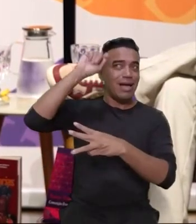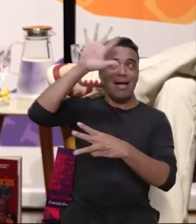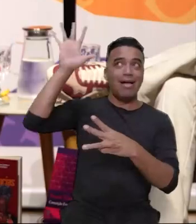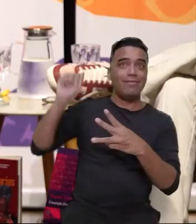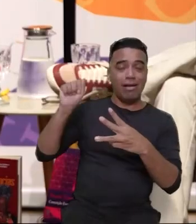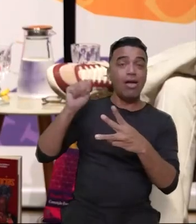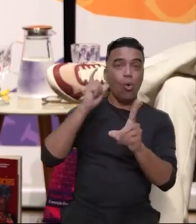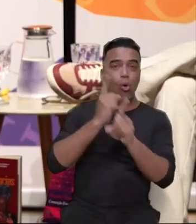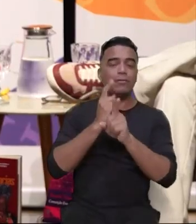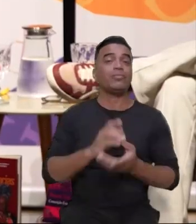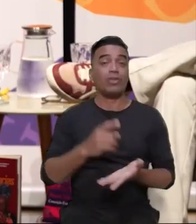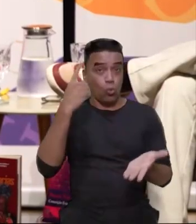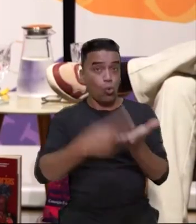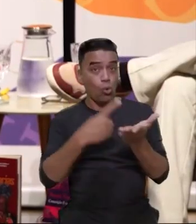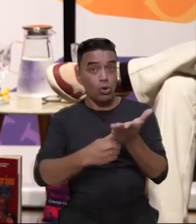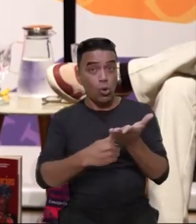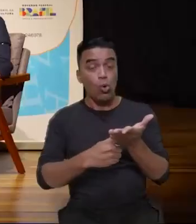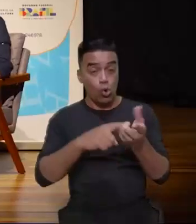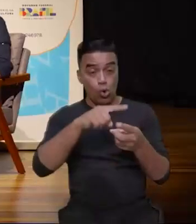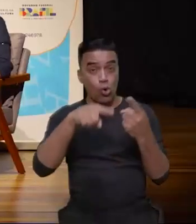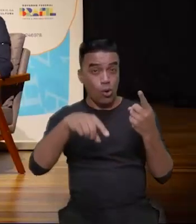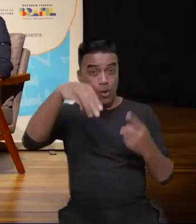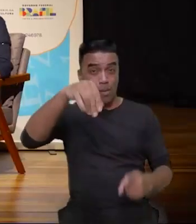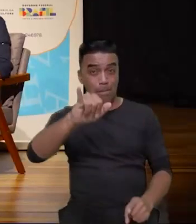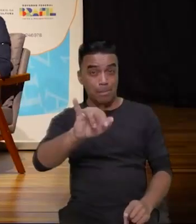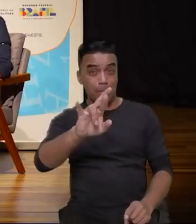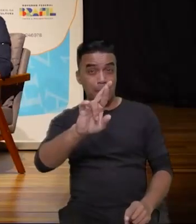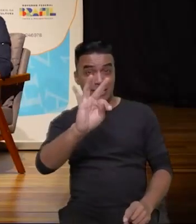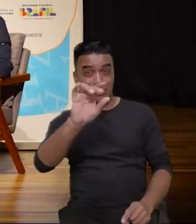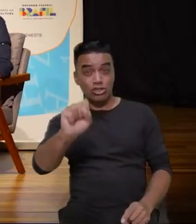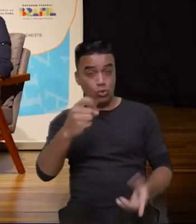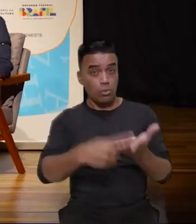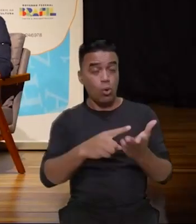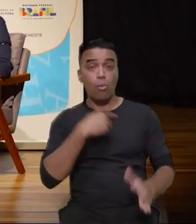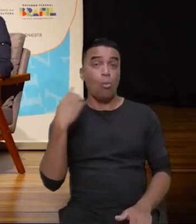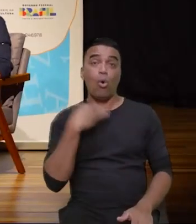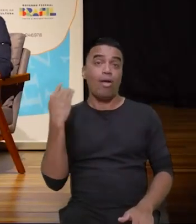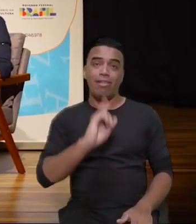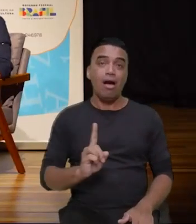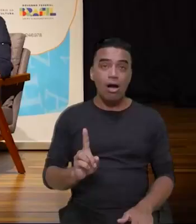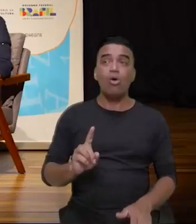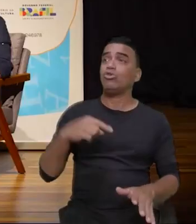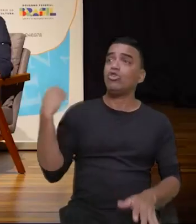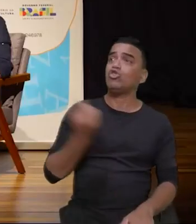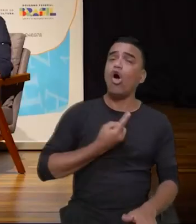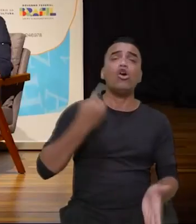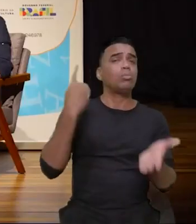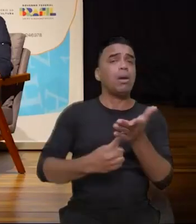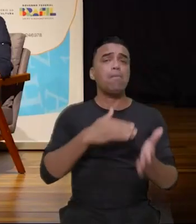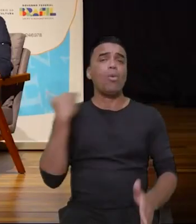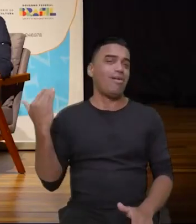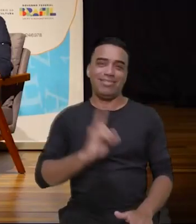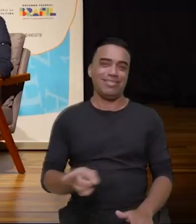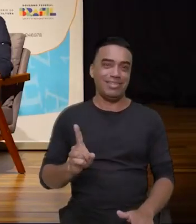Mirtes combinou de não morrer, a gente combinou de não morrer, e por isso que eu quis trazer essa fala